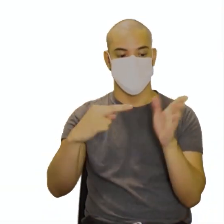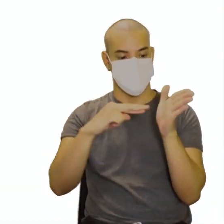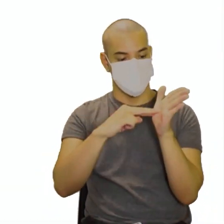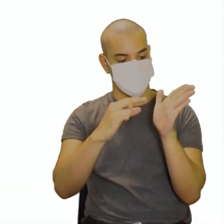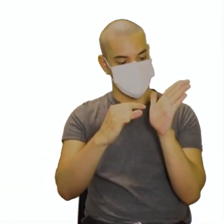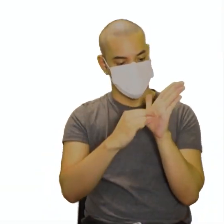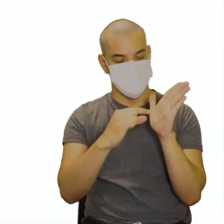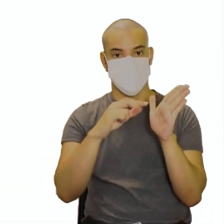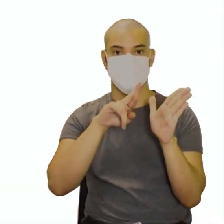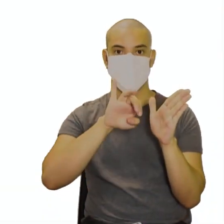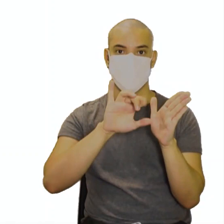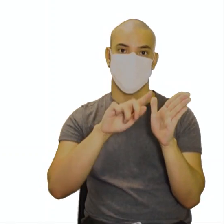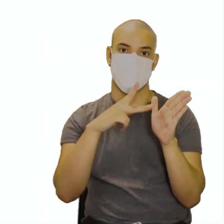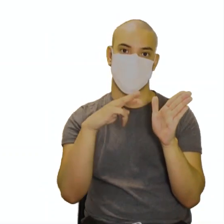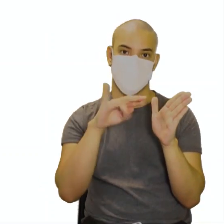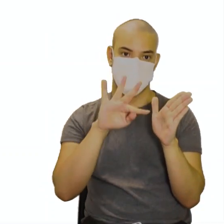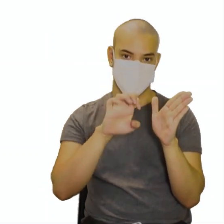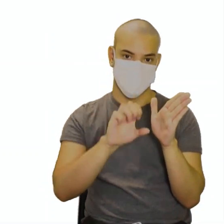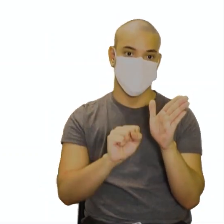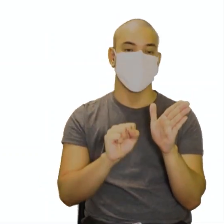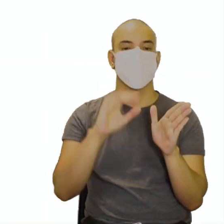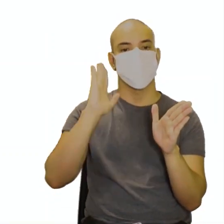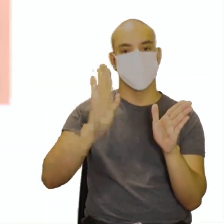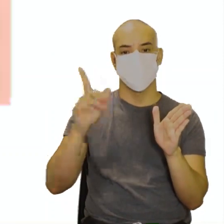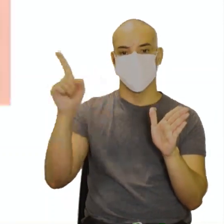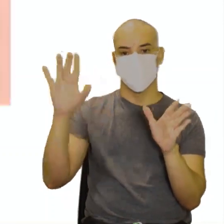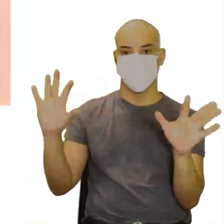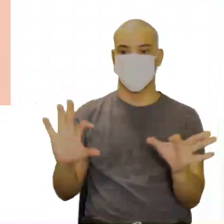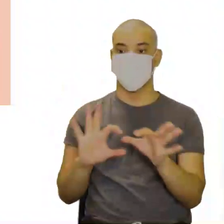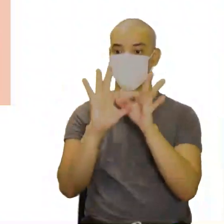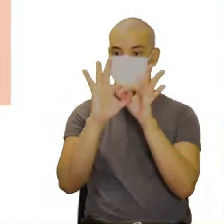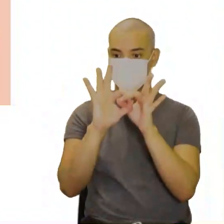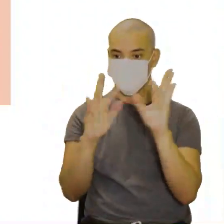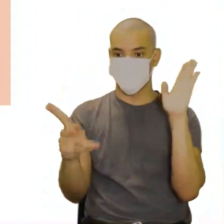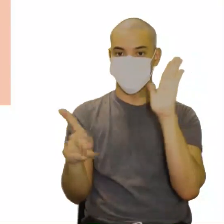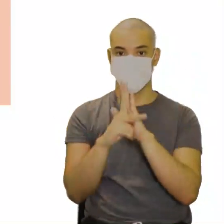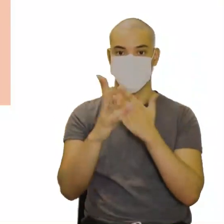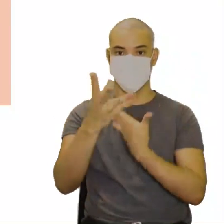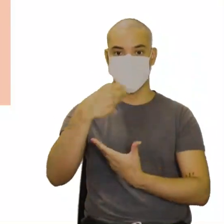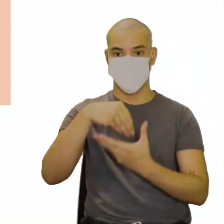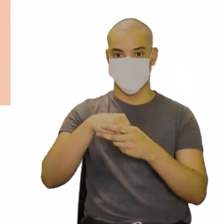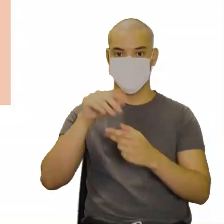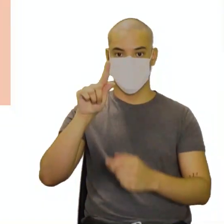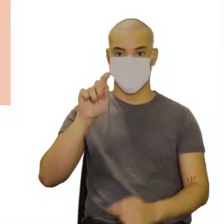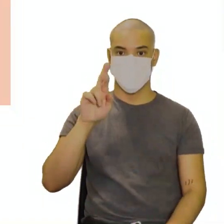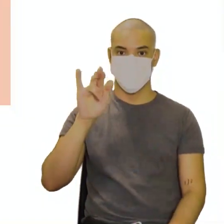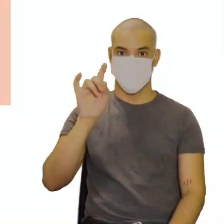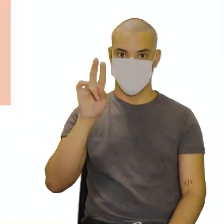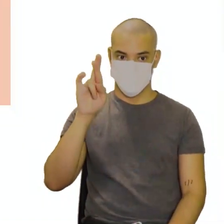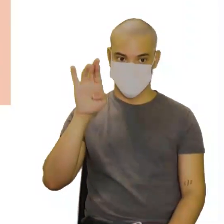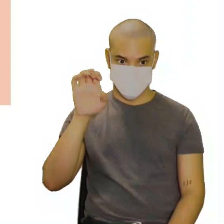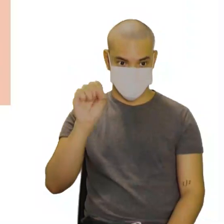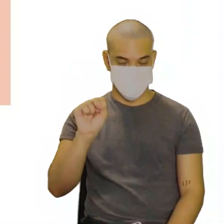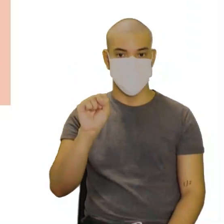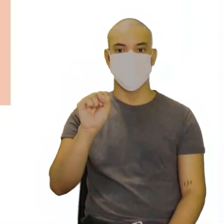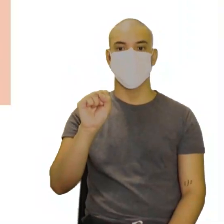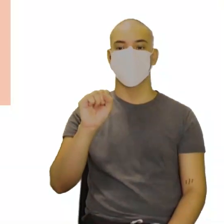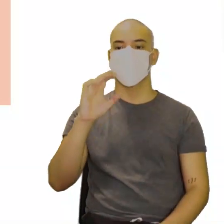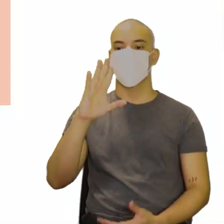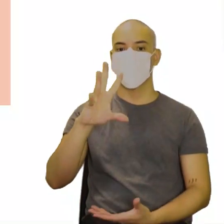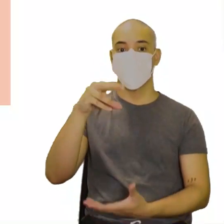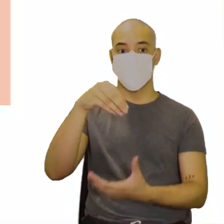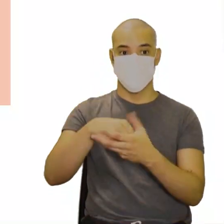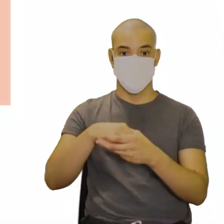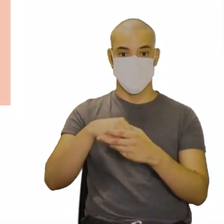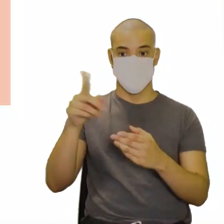parte de associação de gerador. O que seria a associação de geradores? A associação de geradores, como